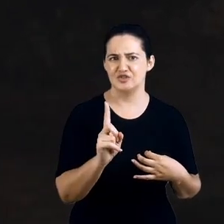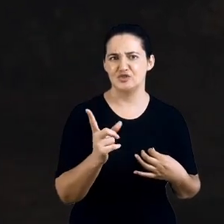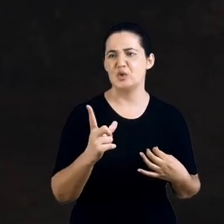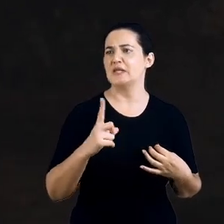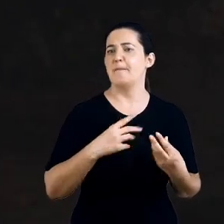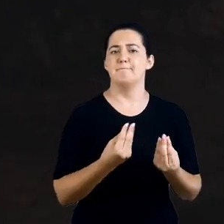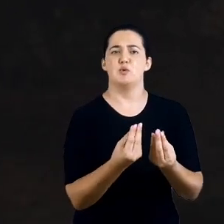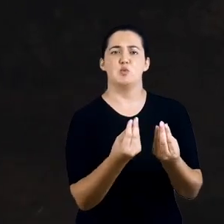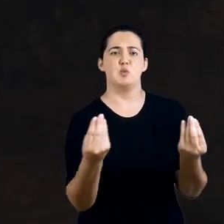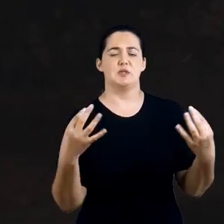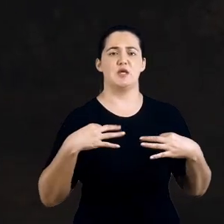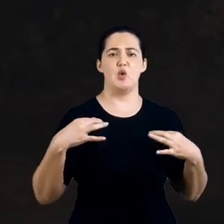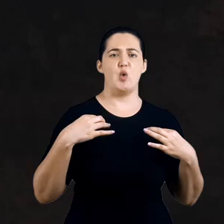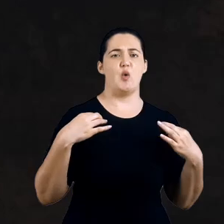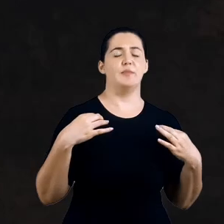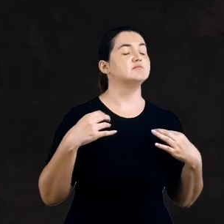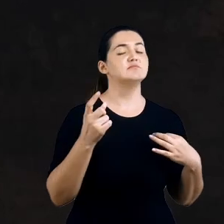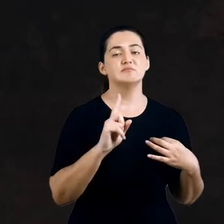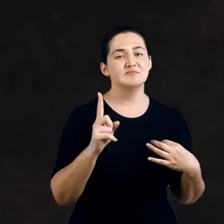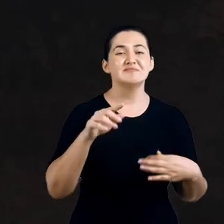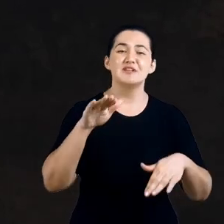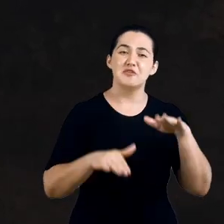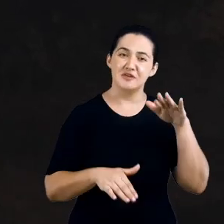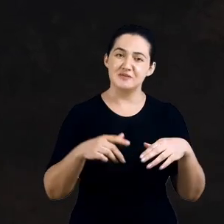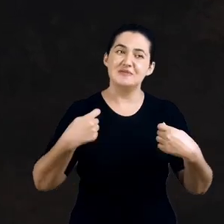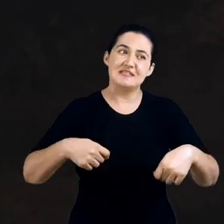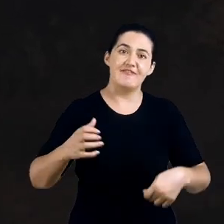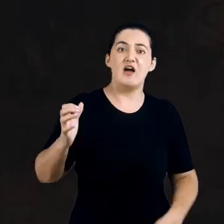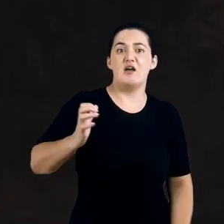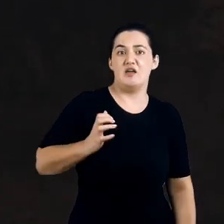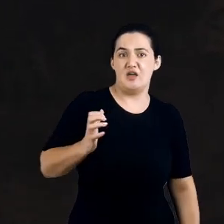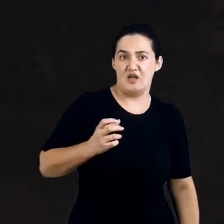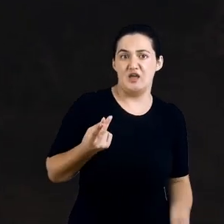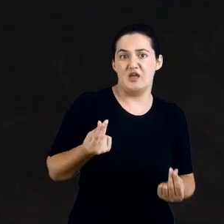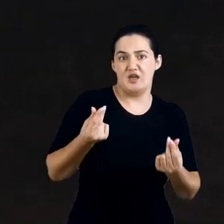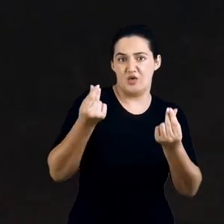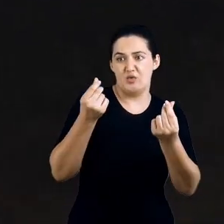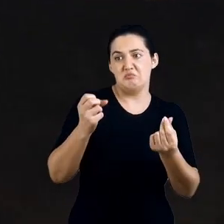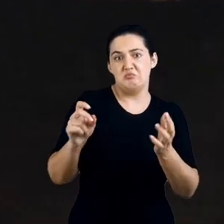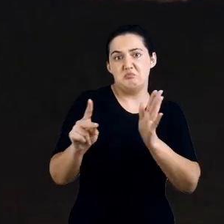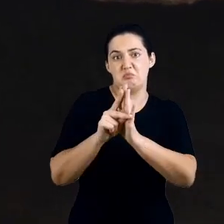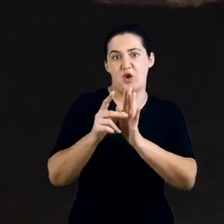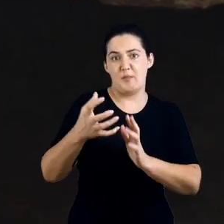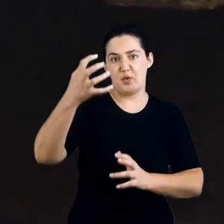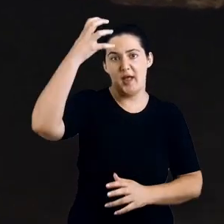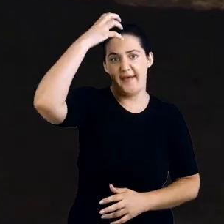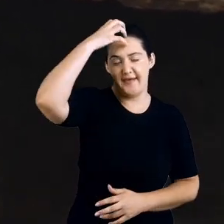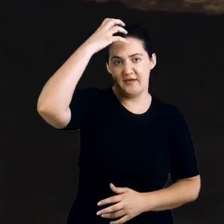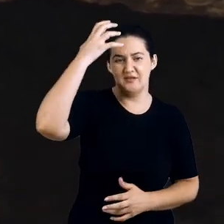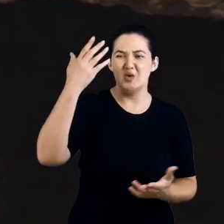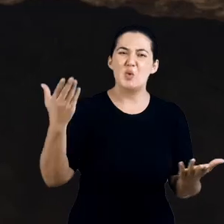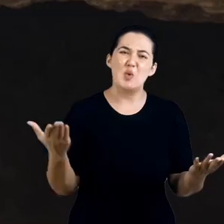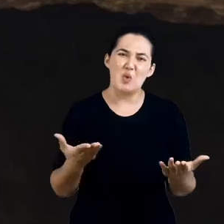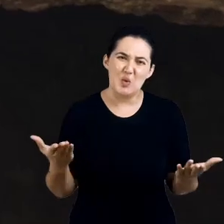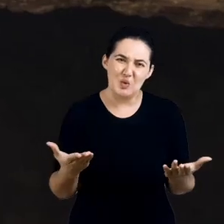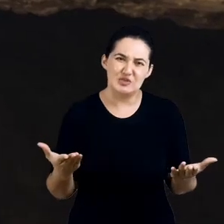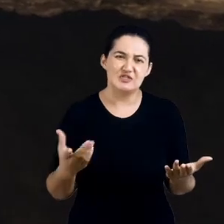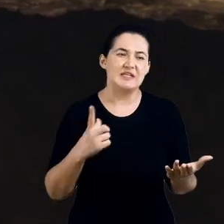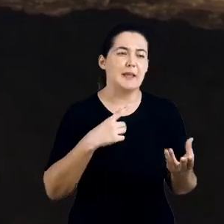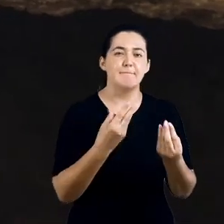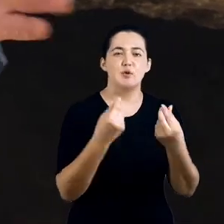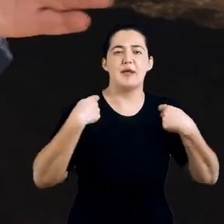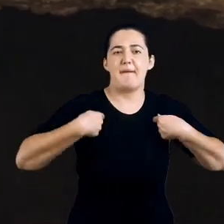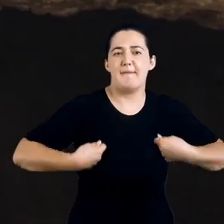as pessoas terem muitas roupas. Você precisaria ser um oficial do rei ou o próprio rei. Não era como hoje, que você